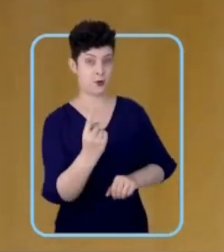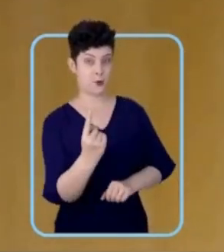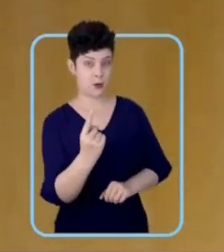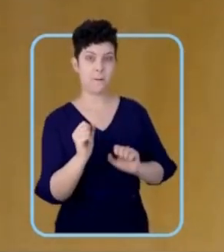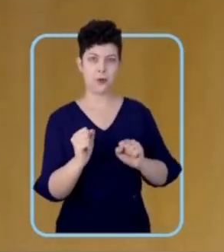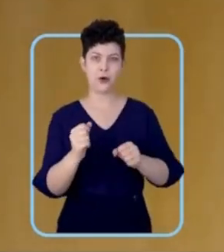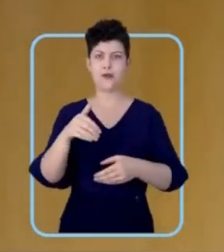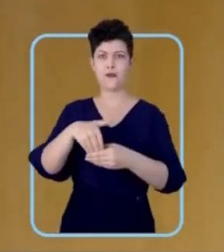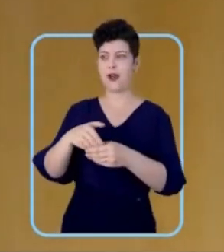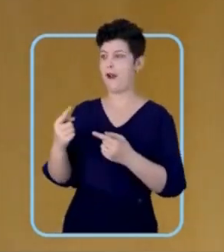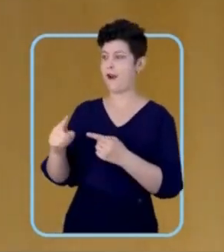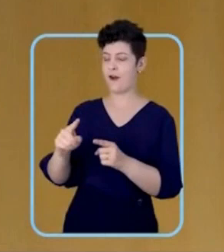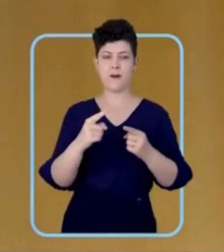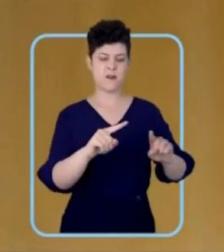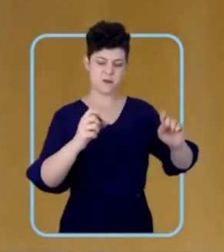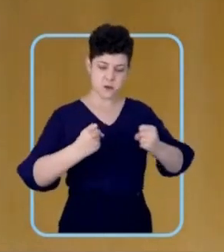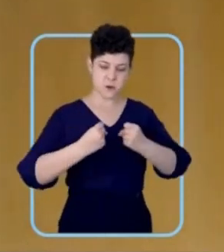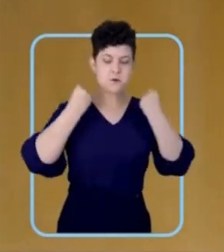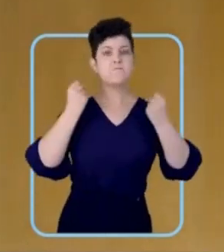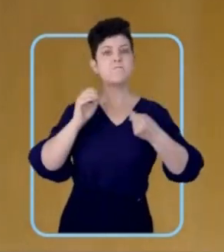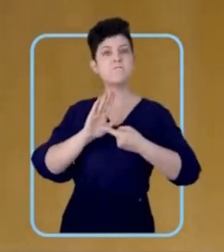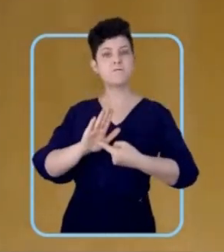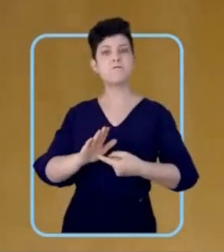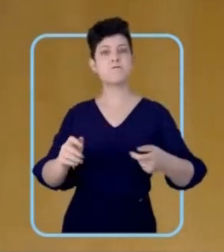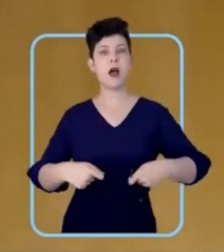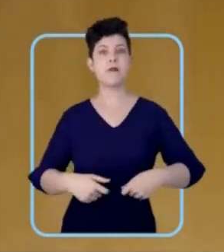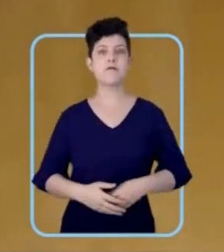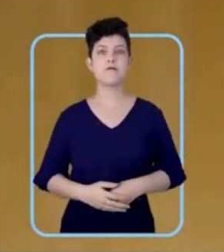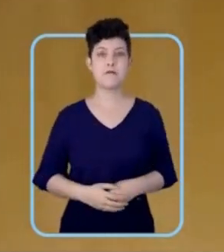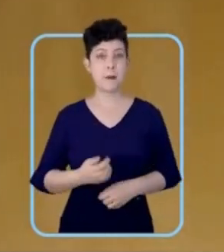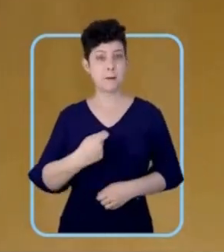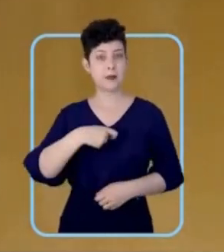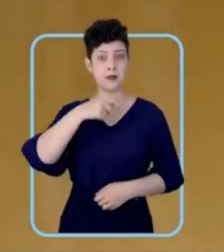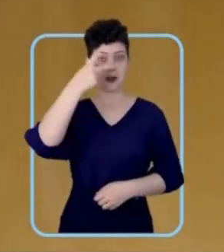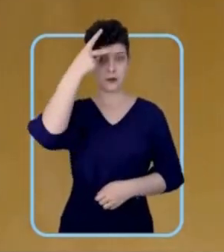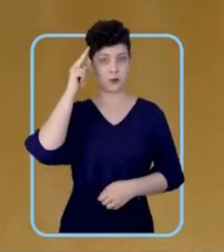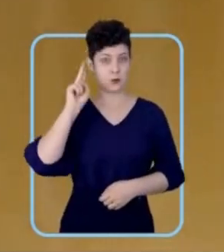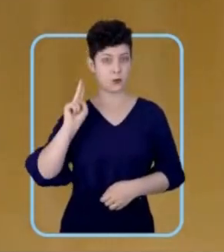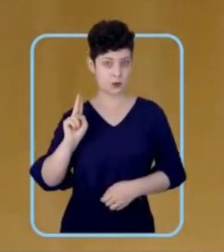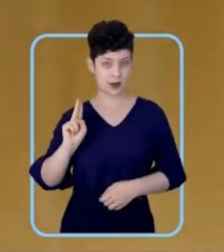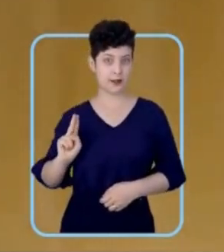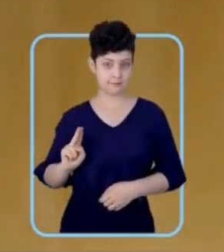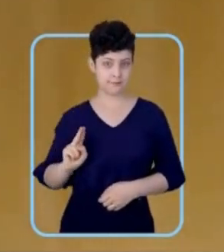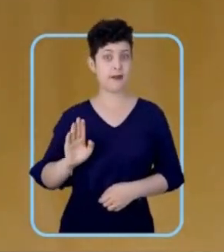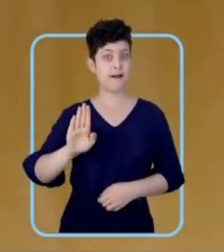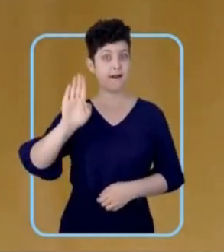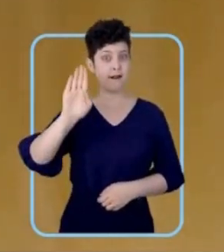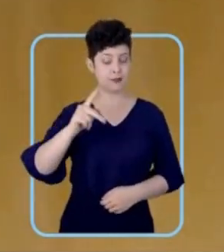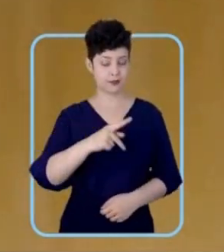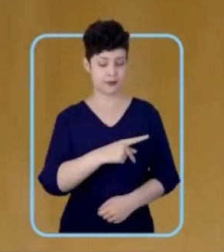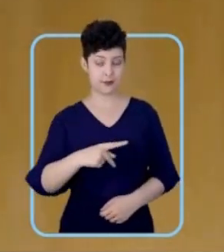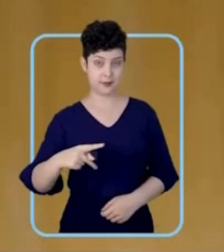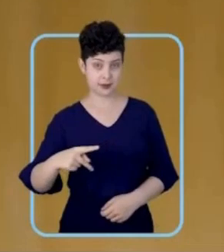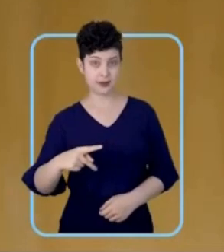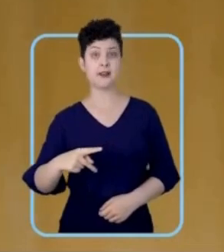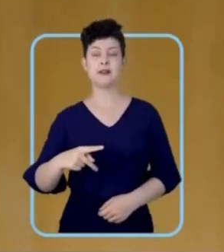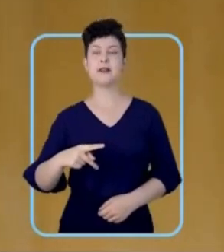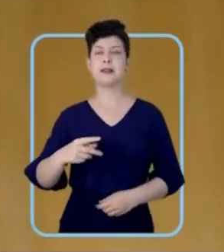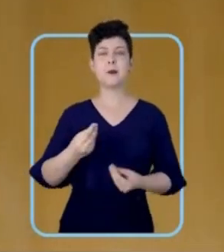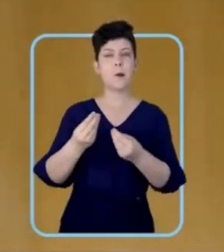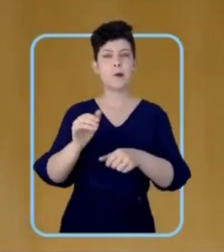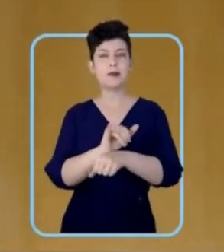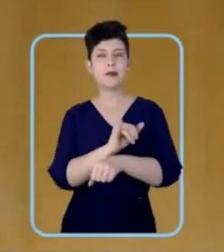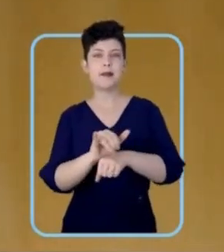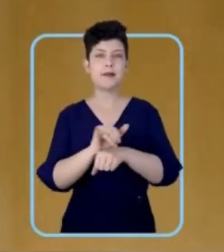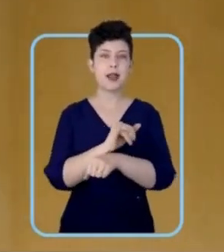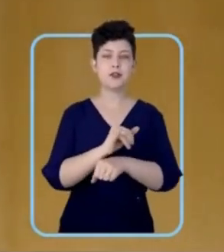você pode votar contra os dois e mostrar toda a sua indignação. Meu nome é Soraya, eu sou candidata do União Brasil à presidência e tenho uma